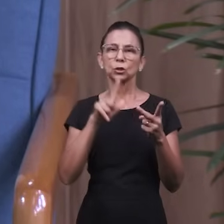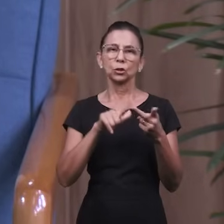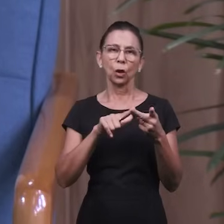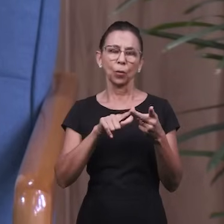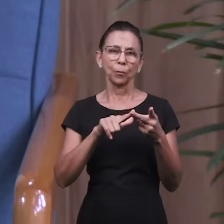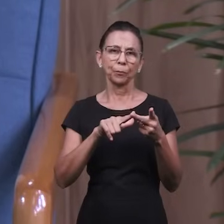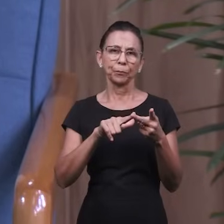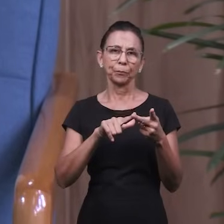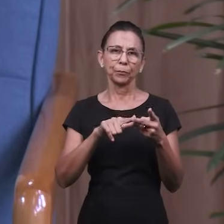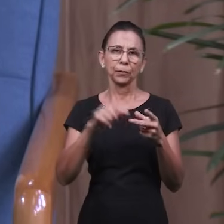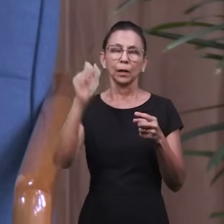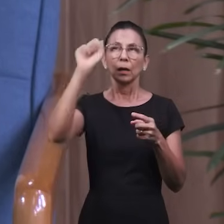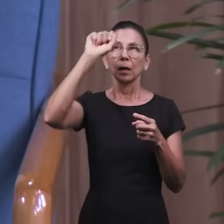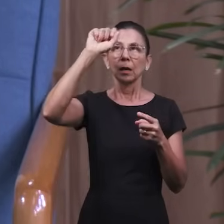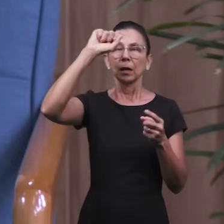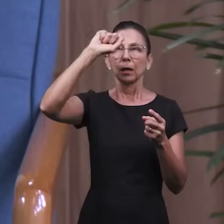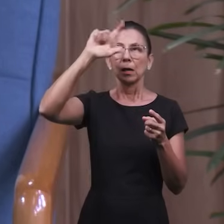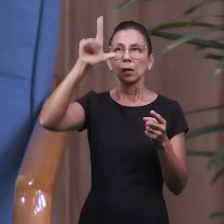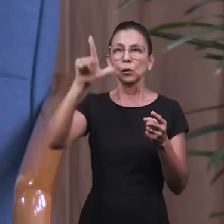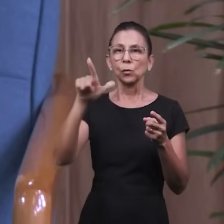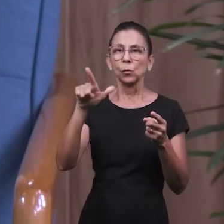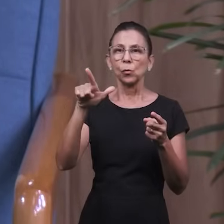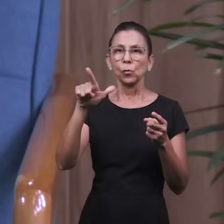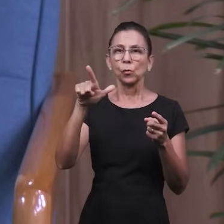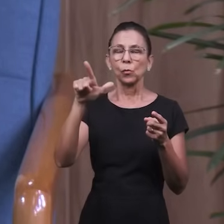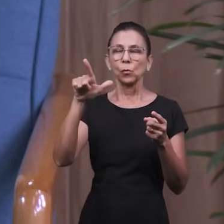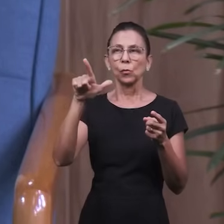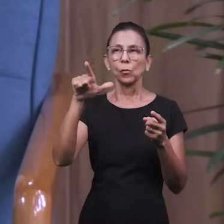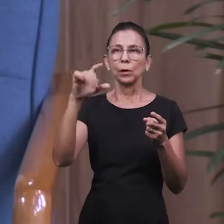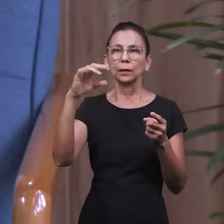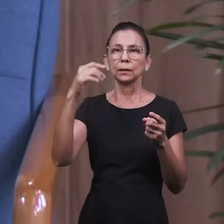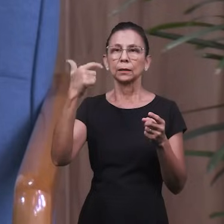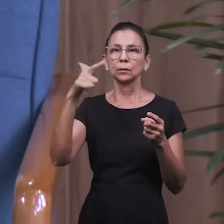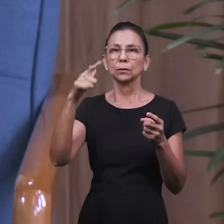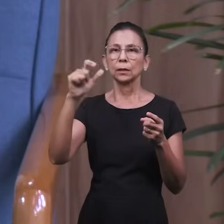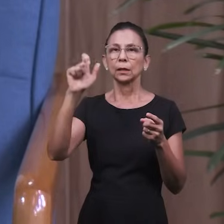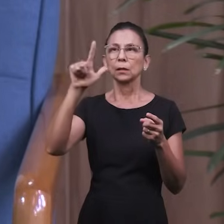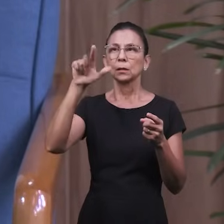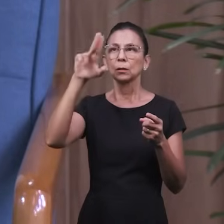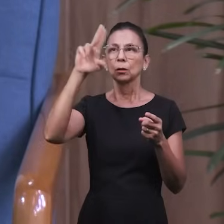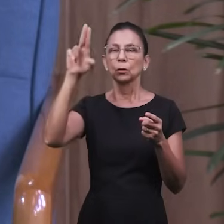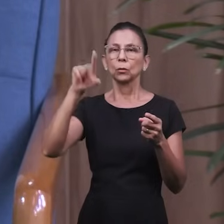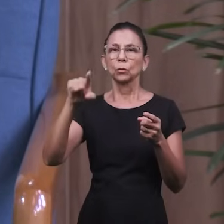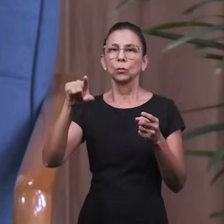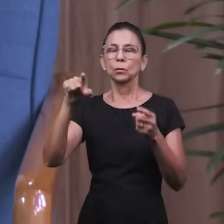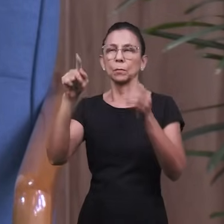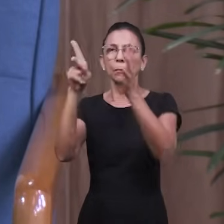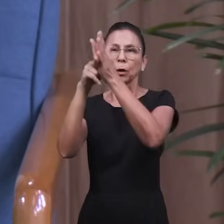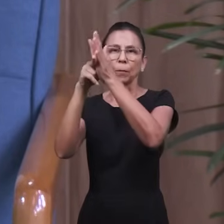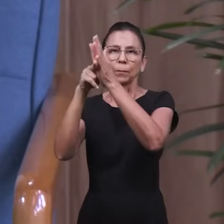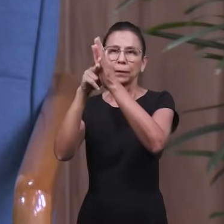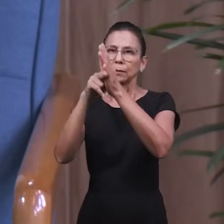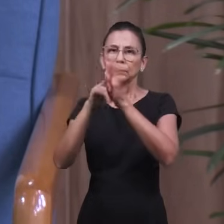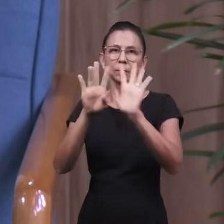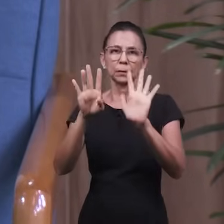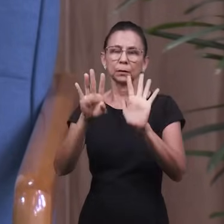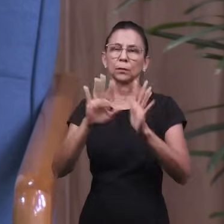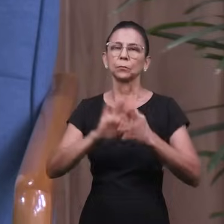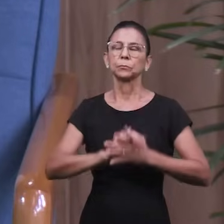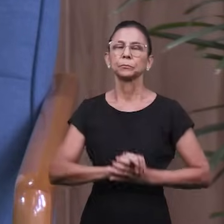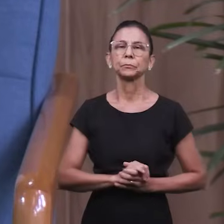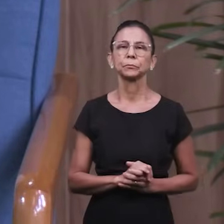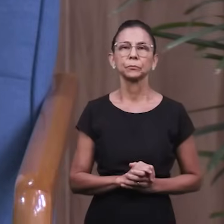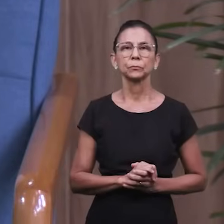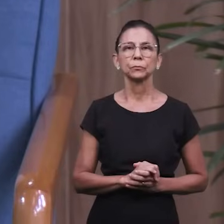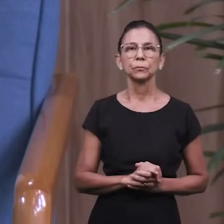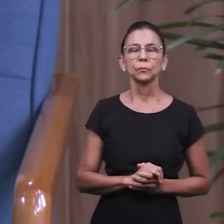própria. Não. Ela precisa da luz do sol para ela refletir, ela reflete a luz do sol. Então, se a lua reflete a luz do sol, a